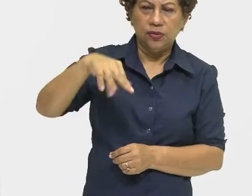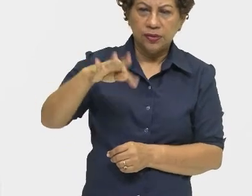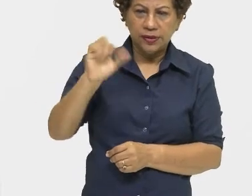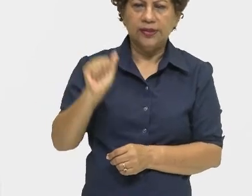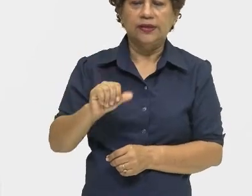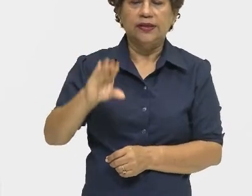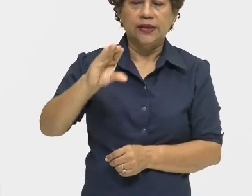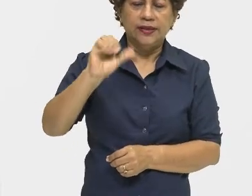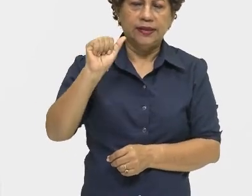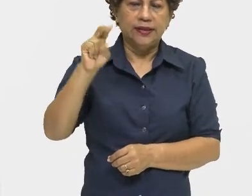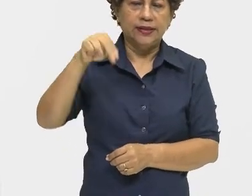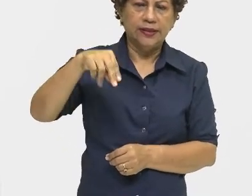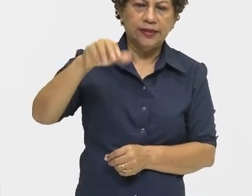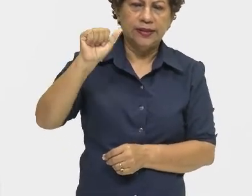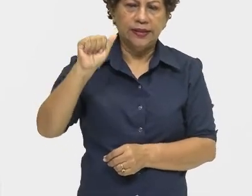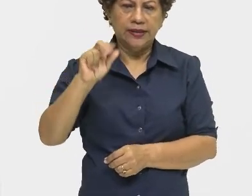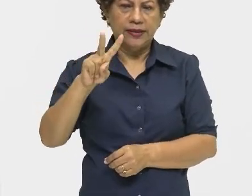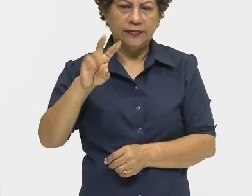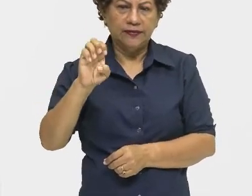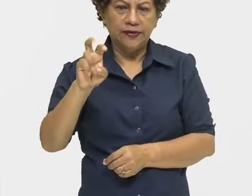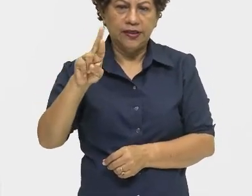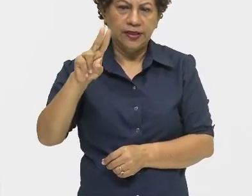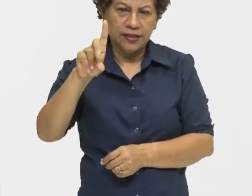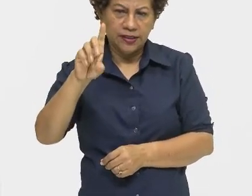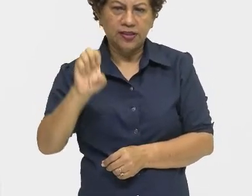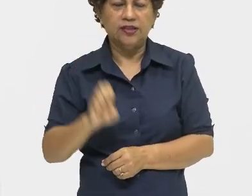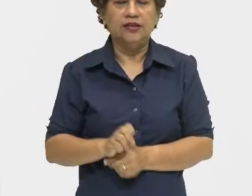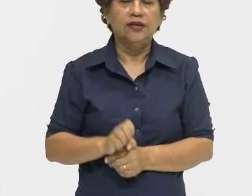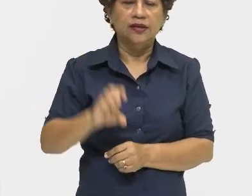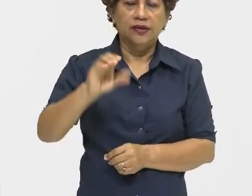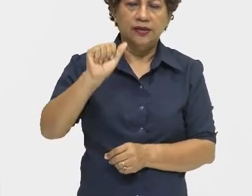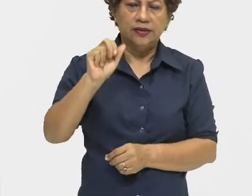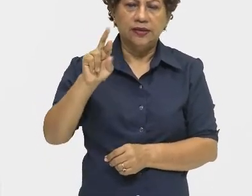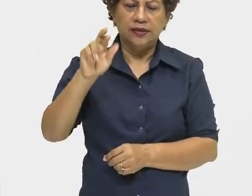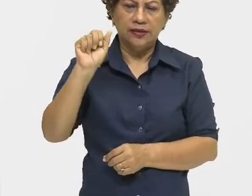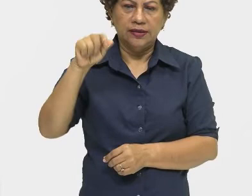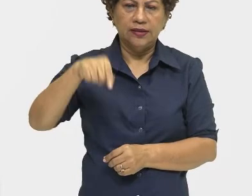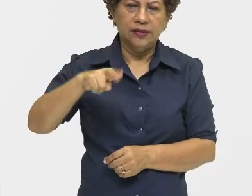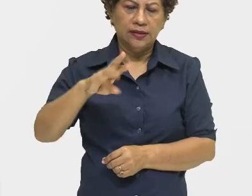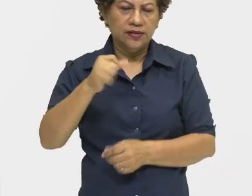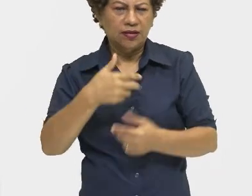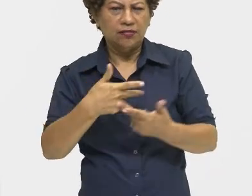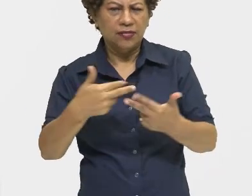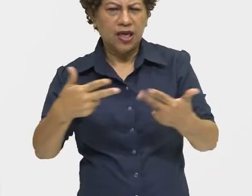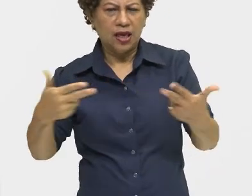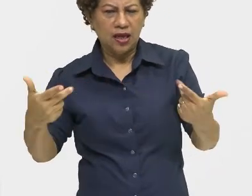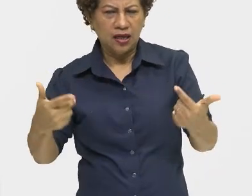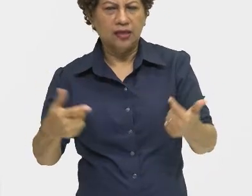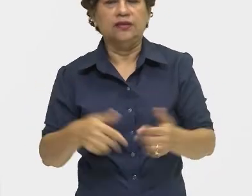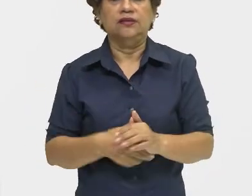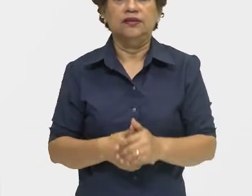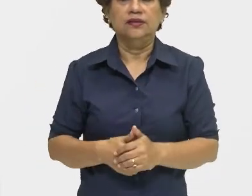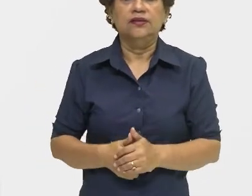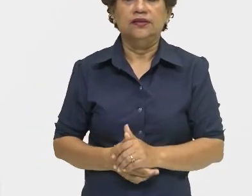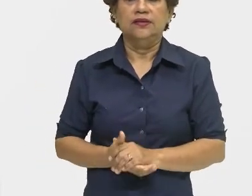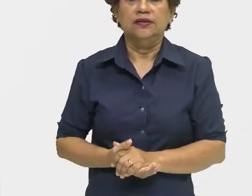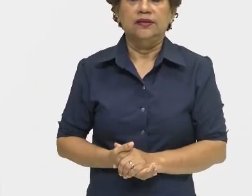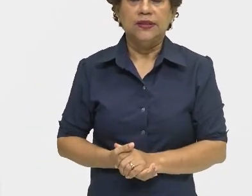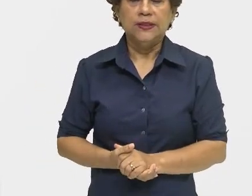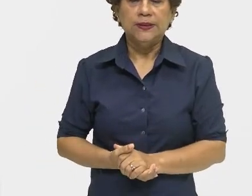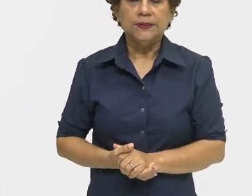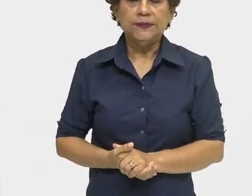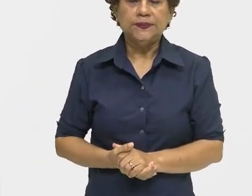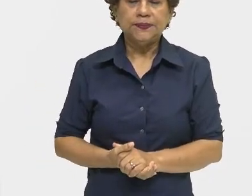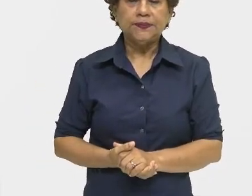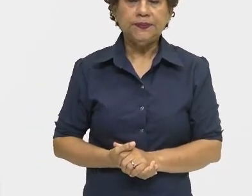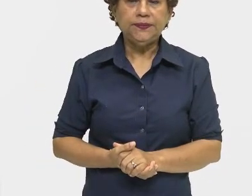lenço, charazinho, chara grande, sabinha, marinheiro, etc. Essas são as marcas do fandango.